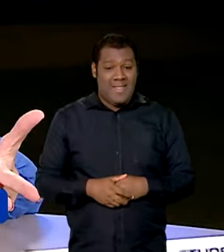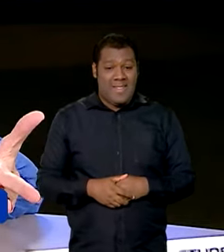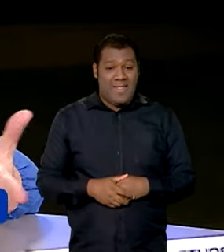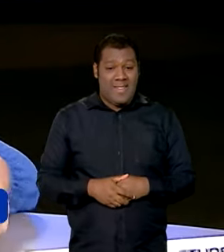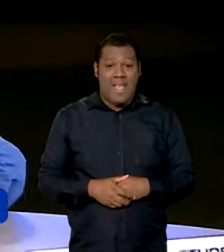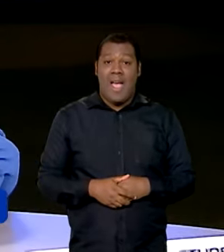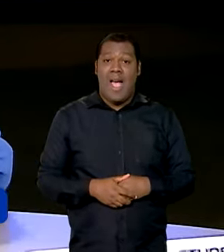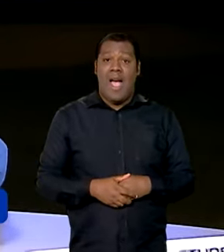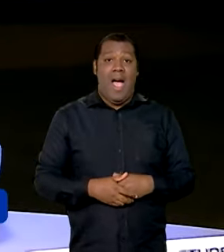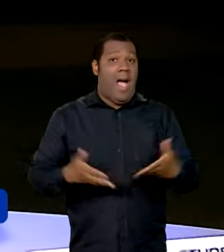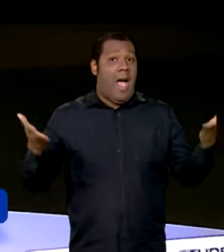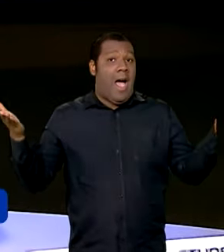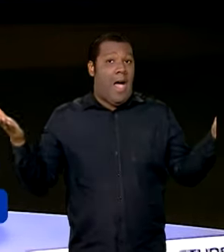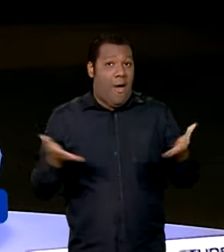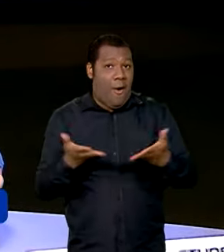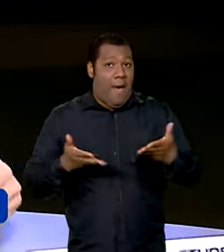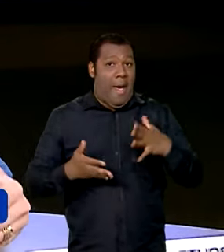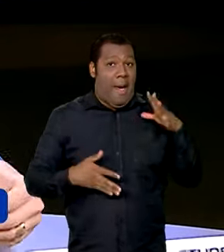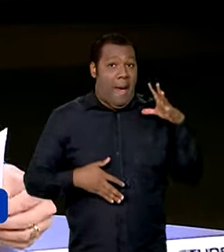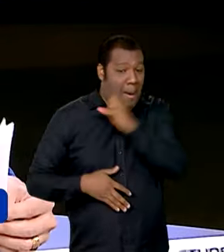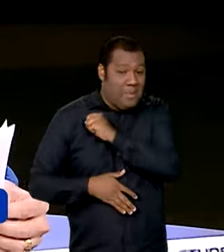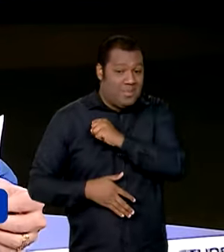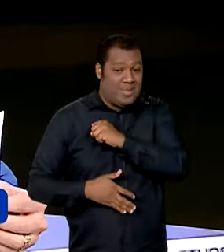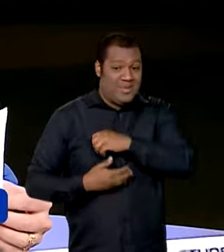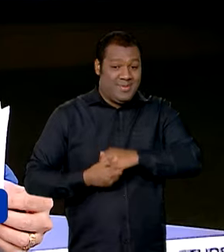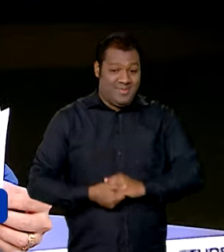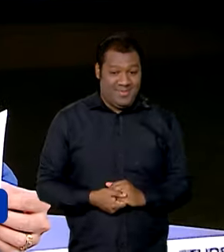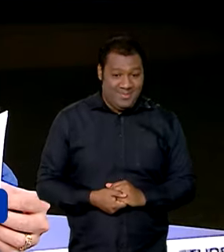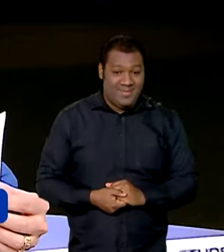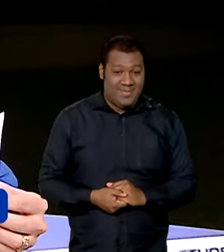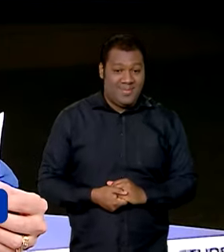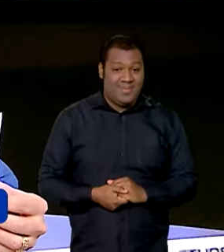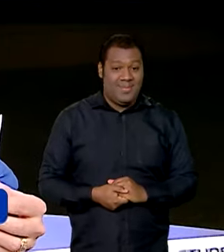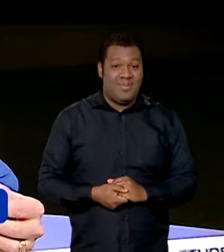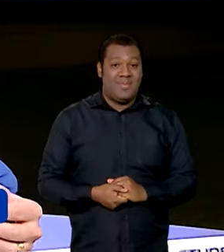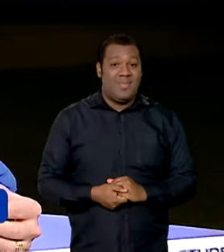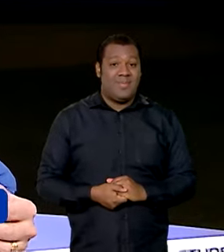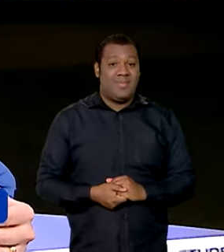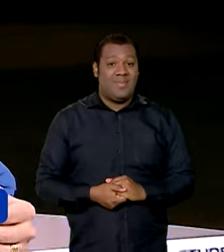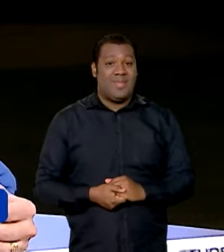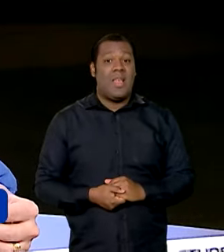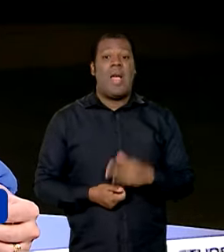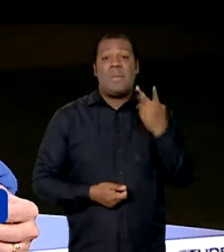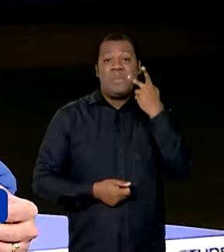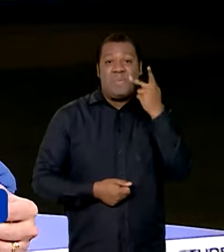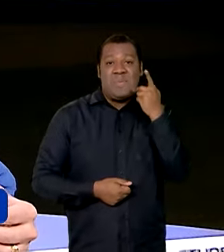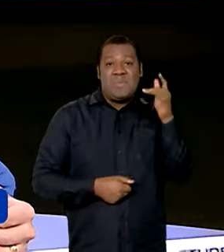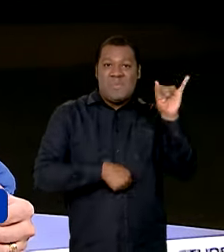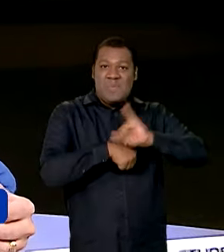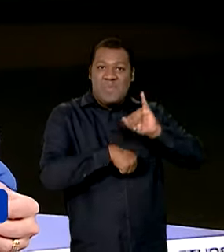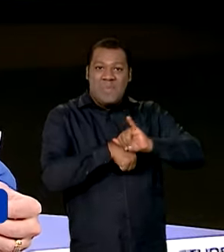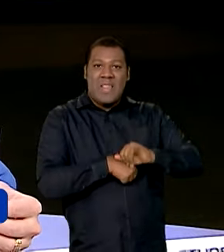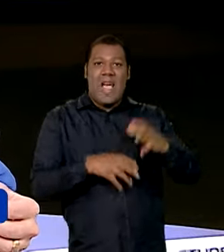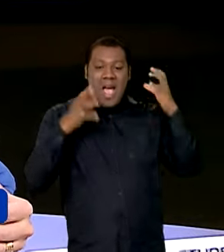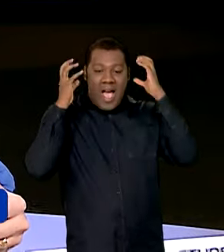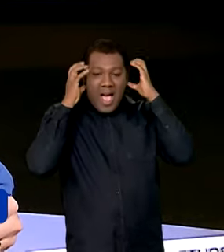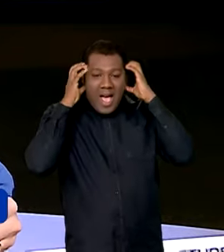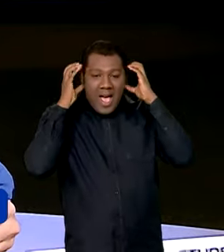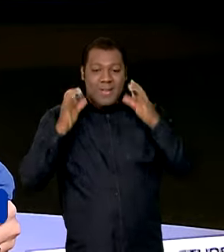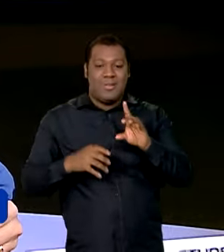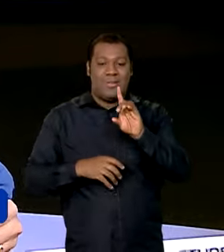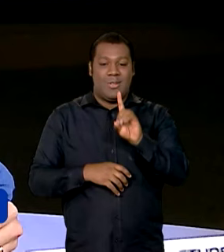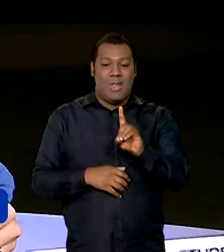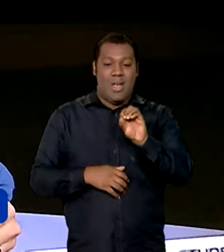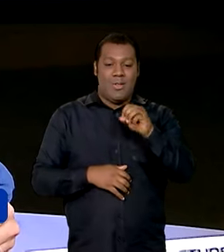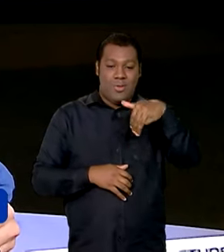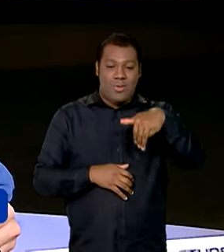voadora agora Demis Vamos pegar uma voadora e vamos nessa voadora pra Fortaleza vamos lá pra Rádio Dom Bosco Quem tá